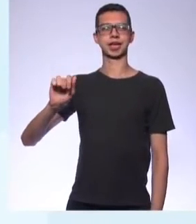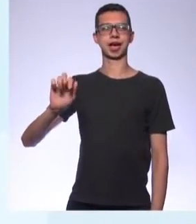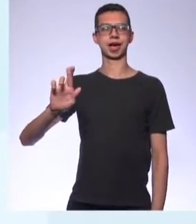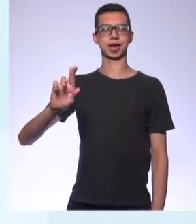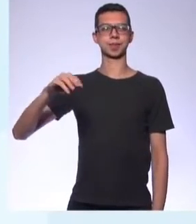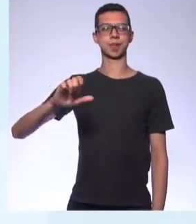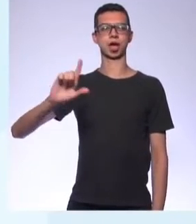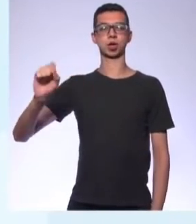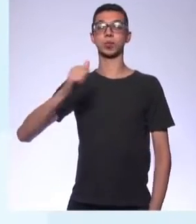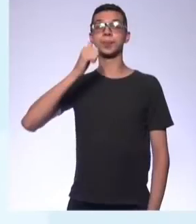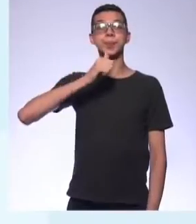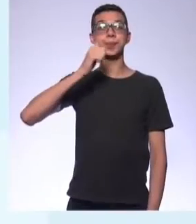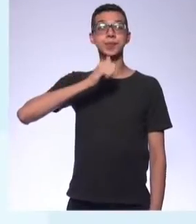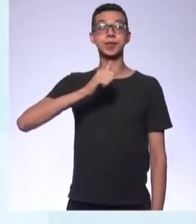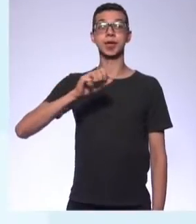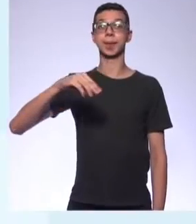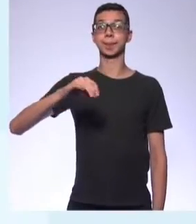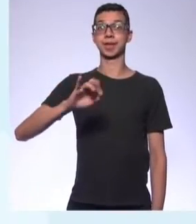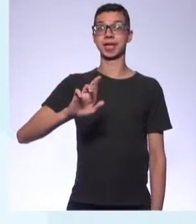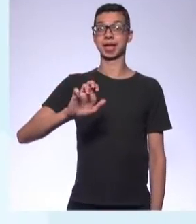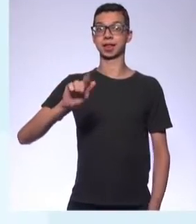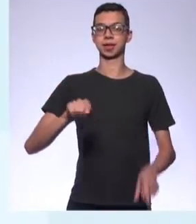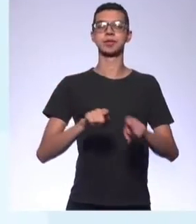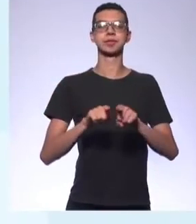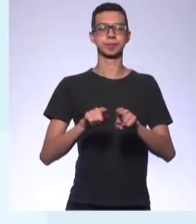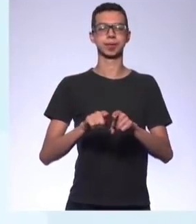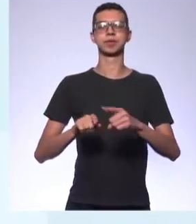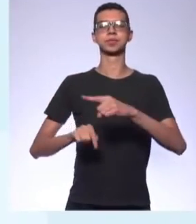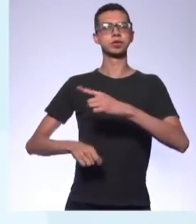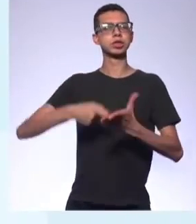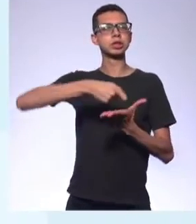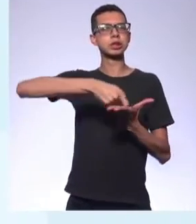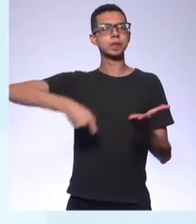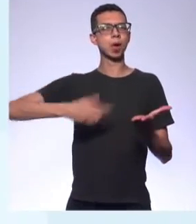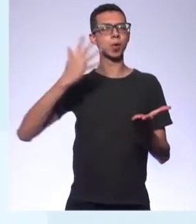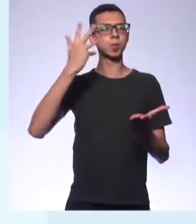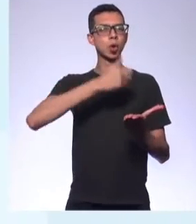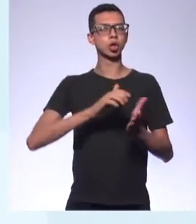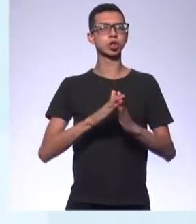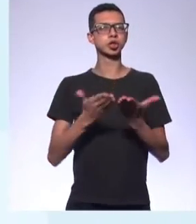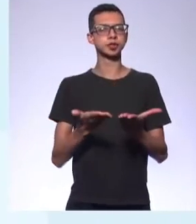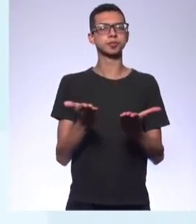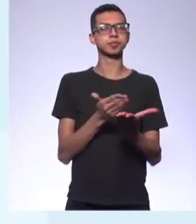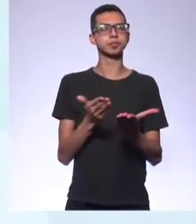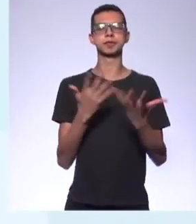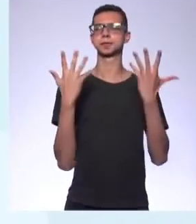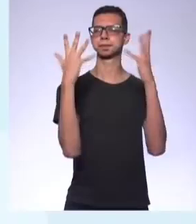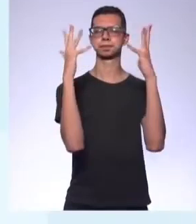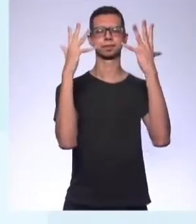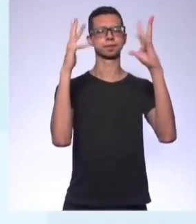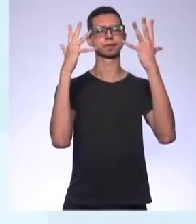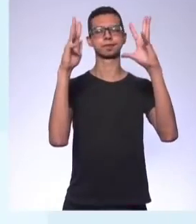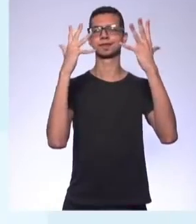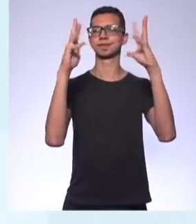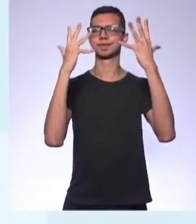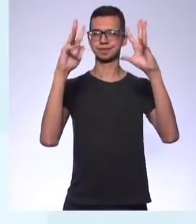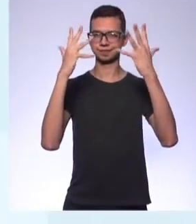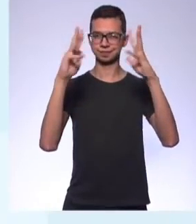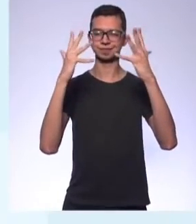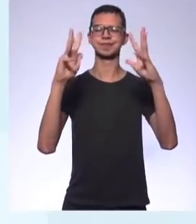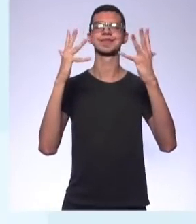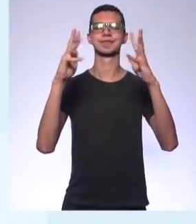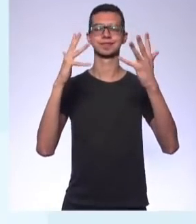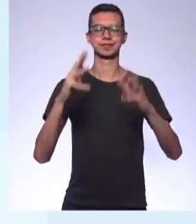aluna Mirella, caderno muito bonito, muito organizado, palmas para a Mirella, professora Iris,